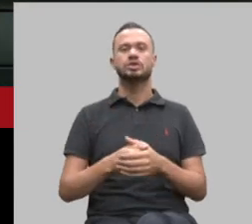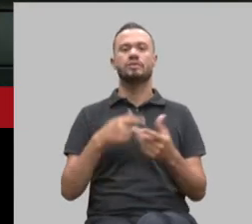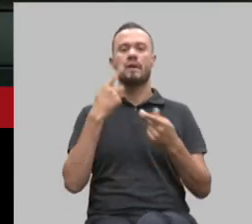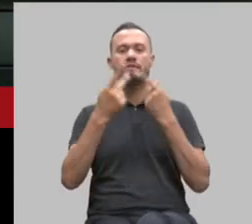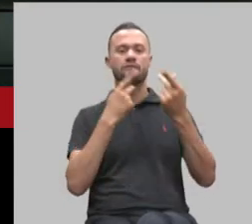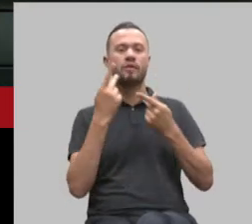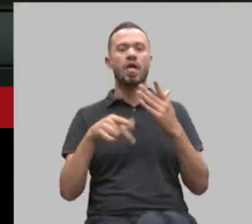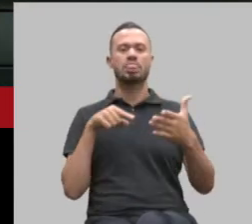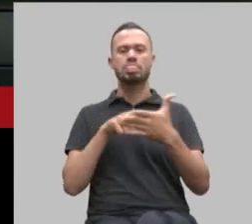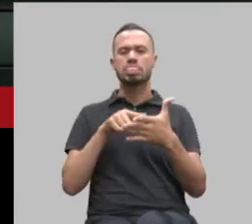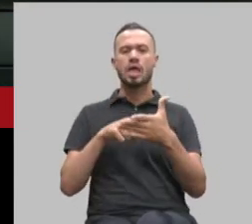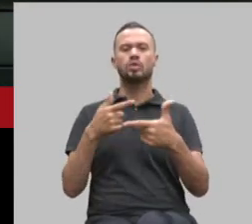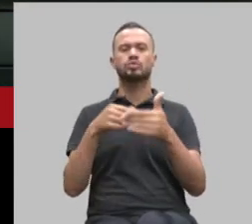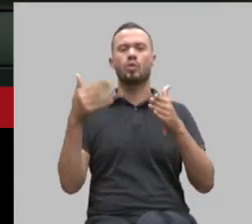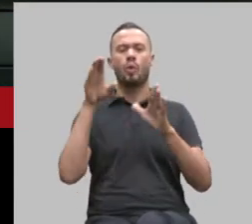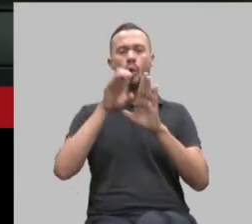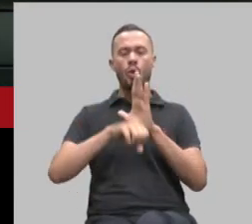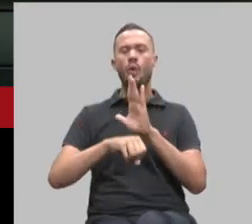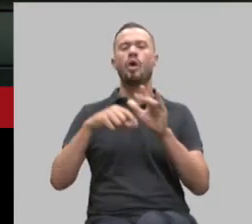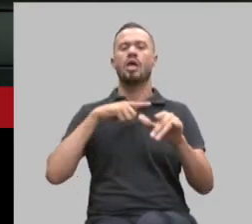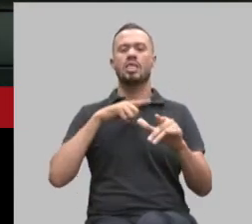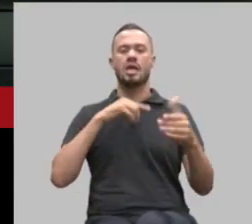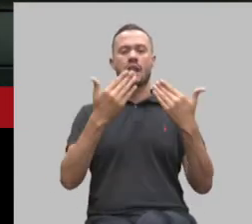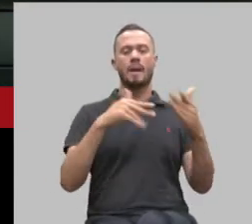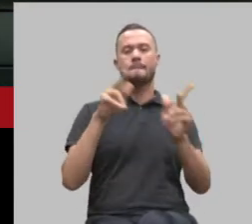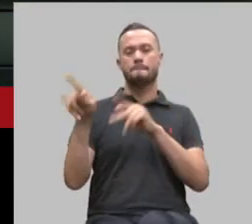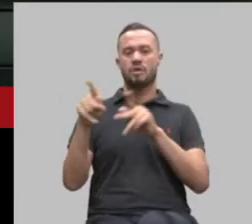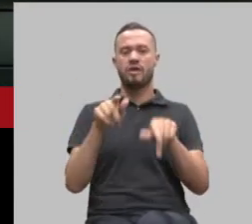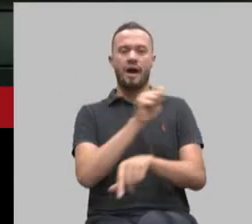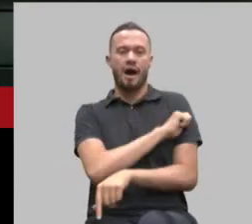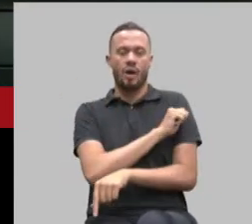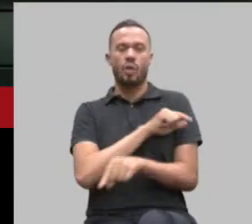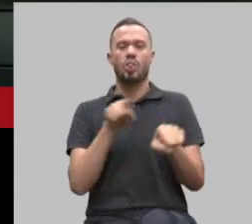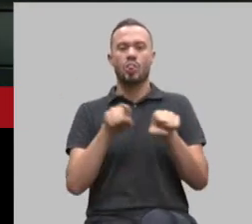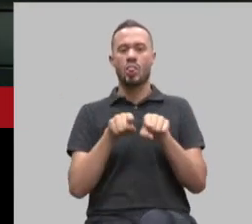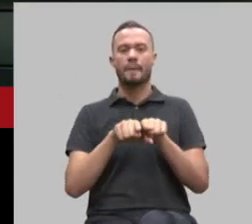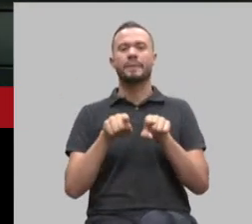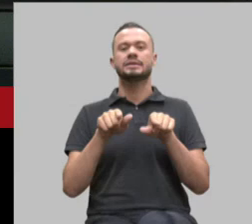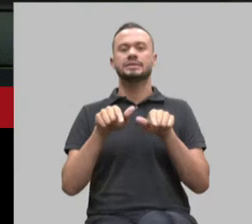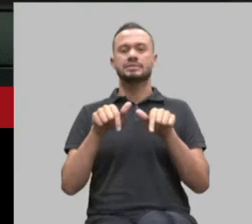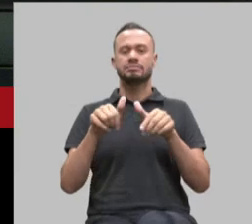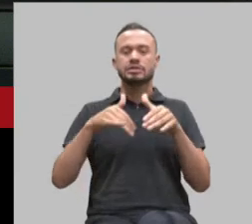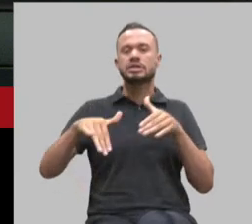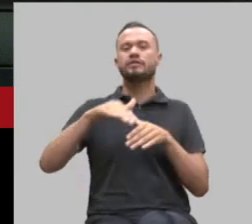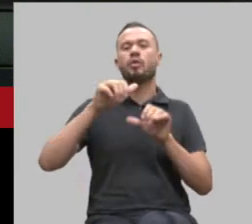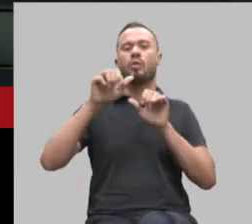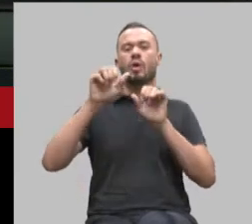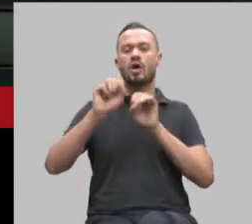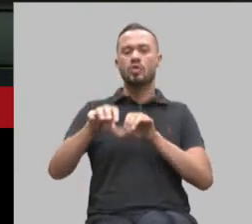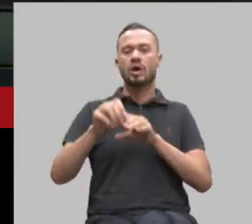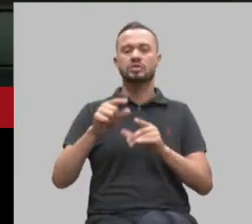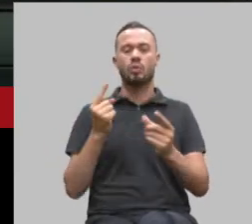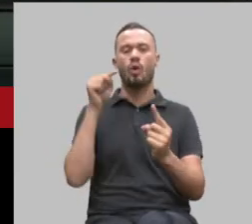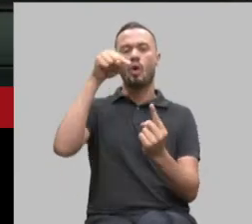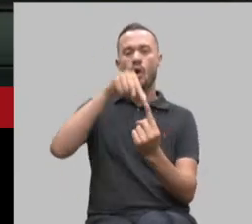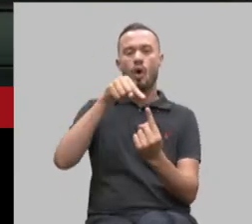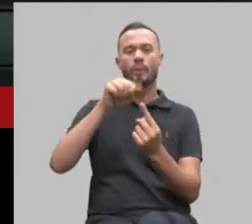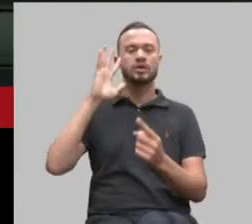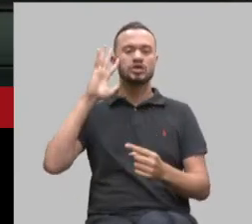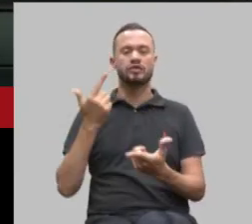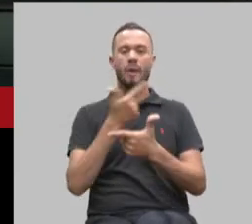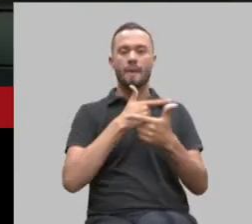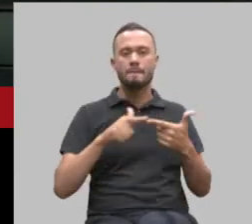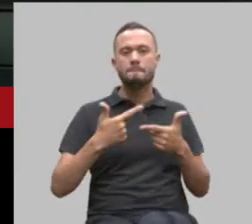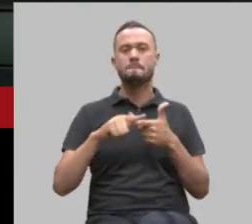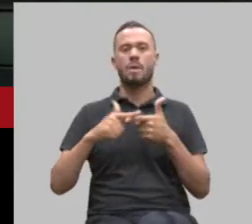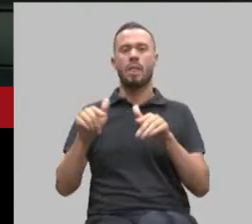de ocorrências entre professores alunos e servidores da educação com o objetivo de resolver os conflitos de forma Imparcial